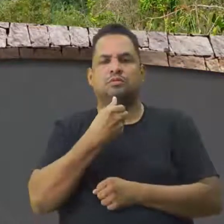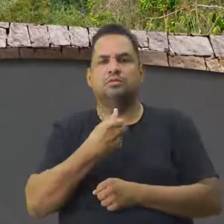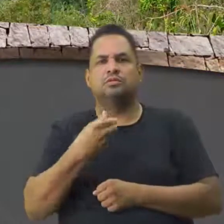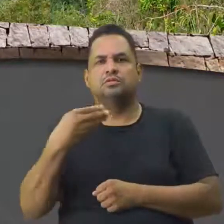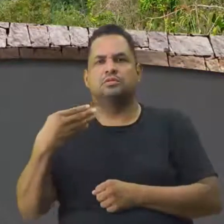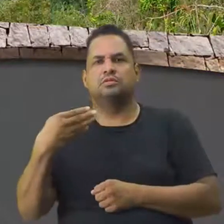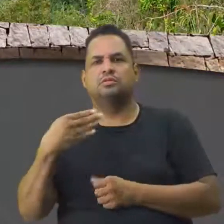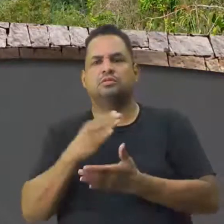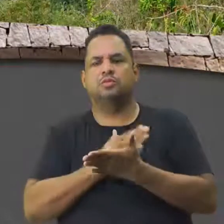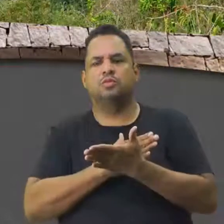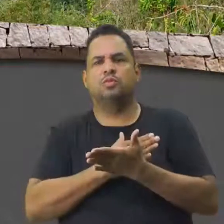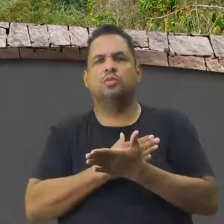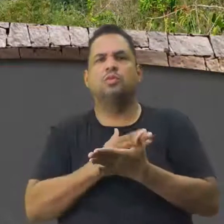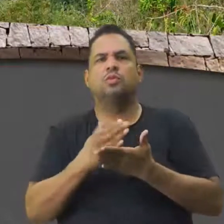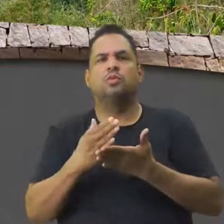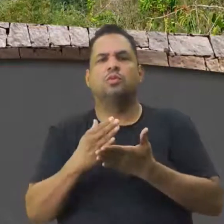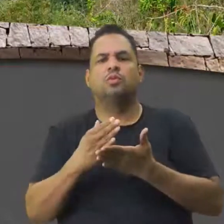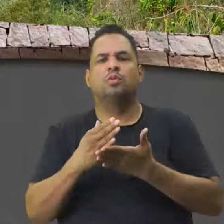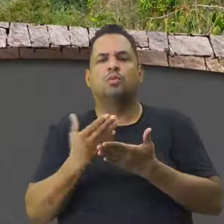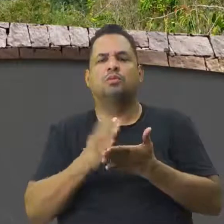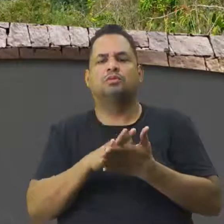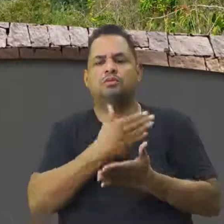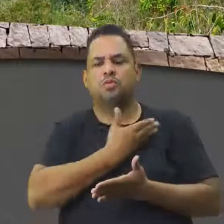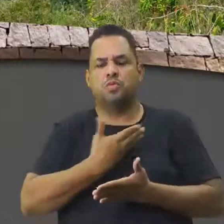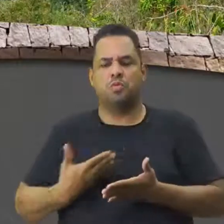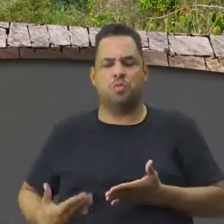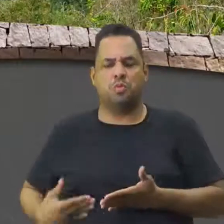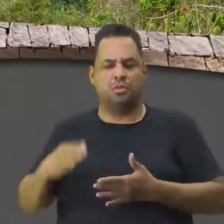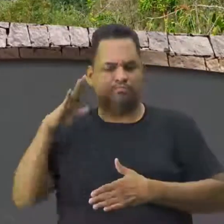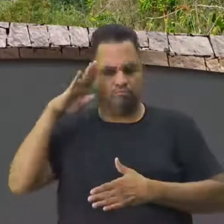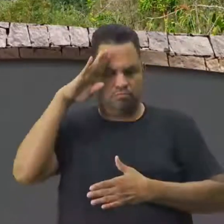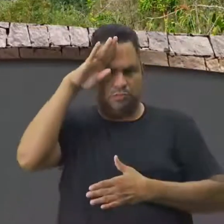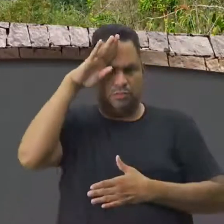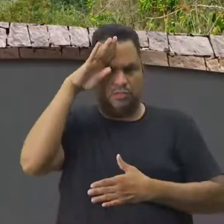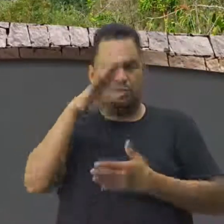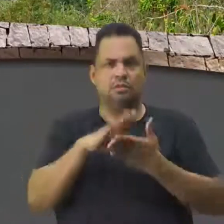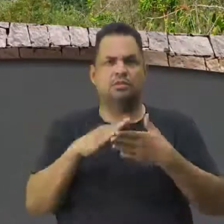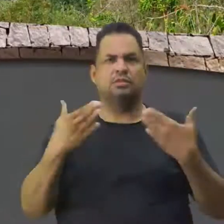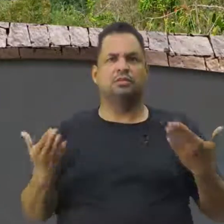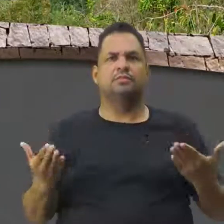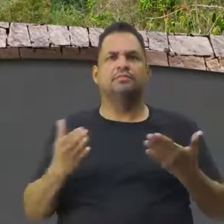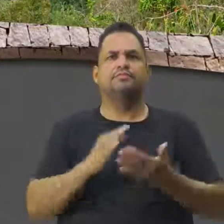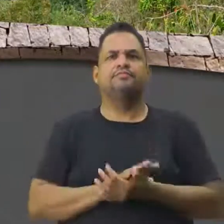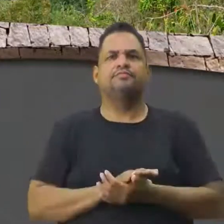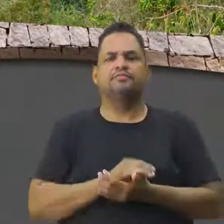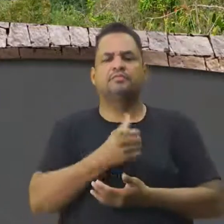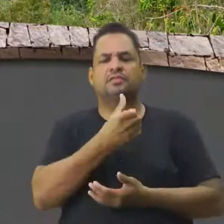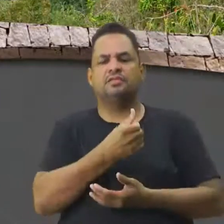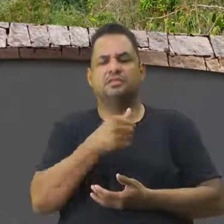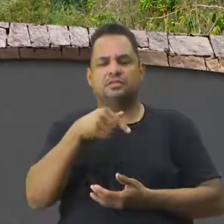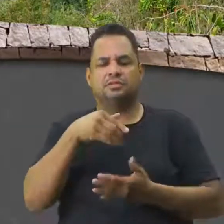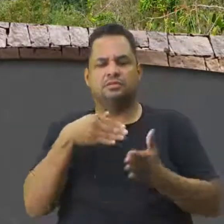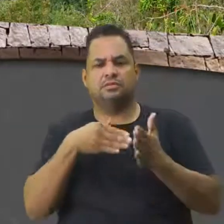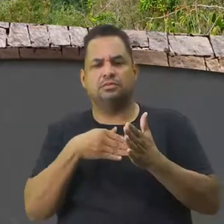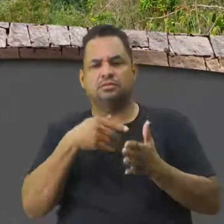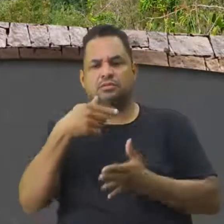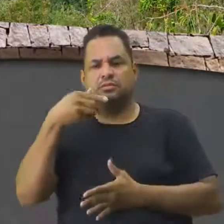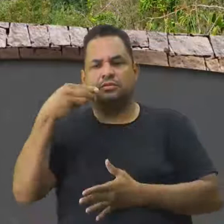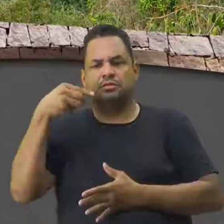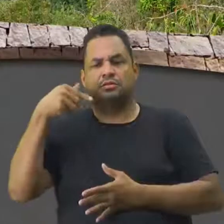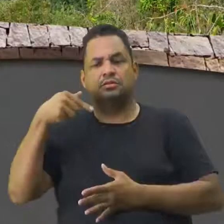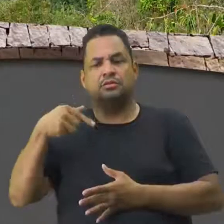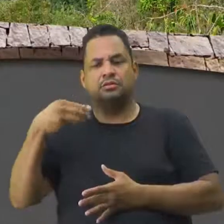um regime militar. No regime militar, de 67 a